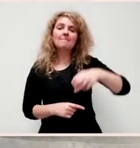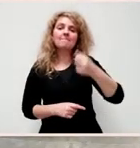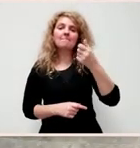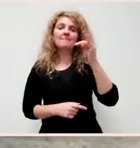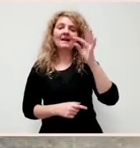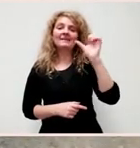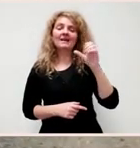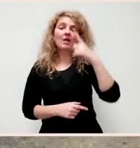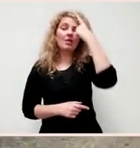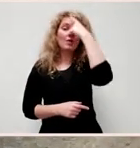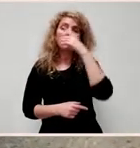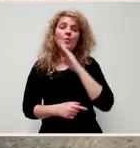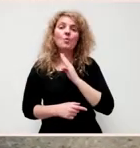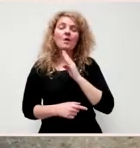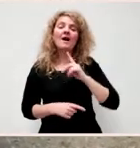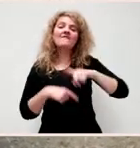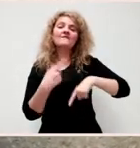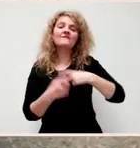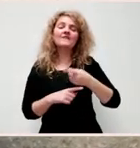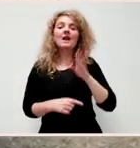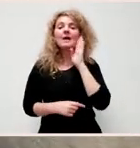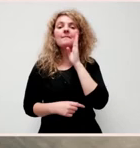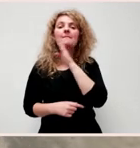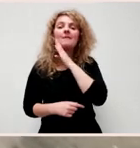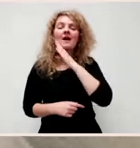que sería a familia da súa nai, maior de Mendoza.